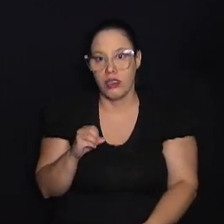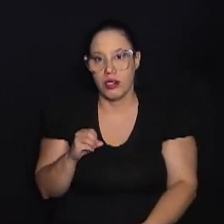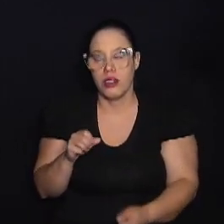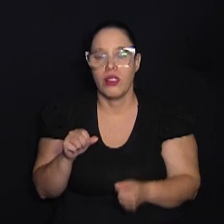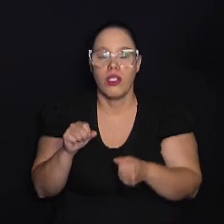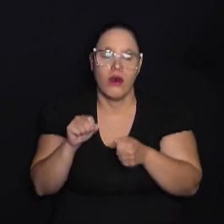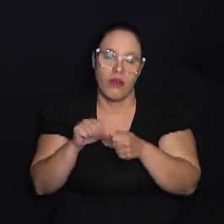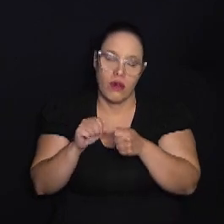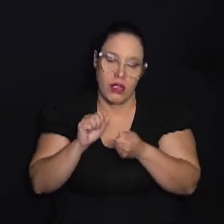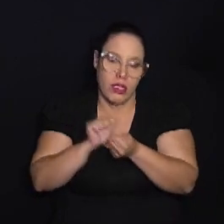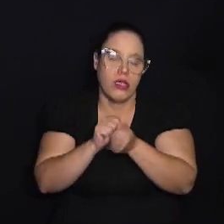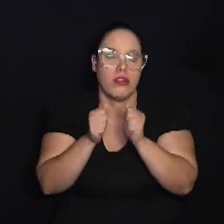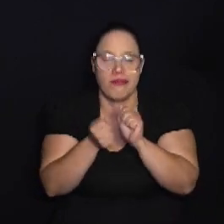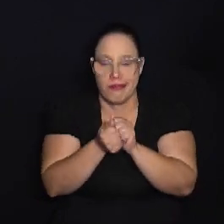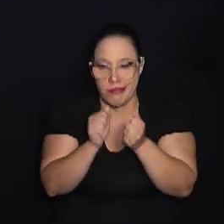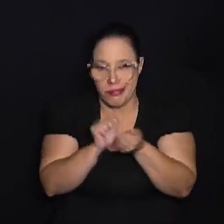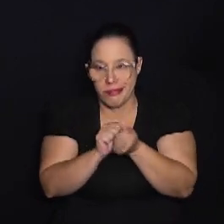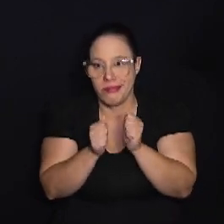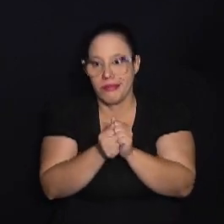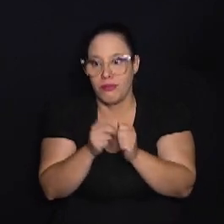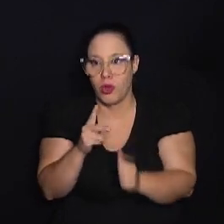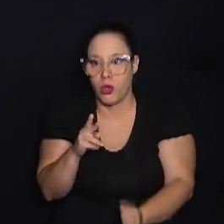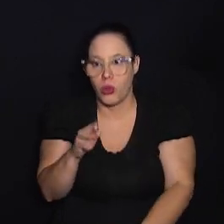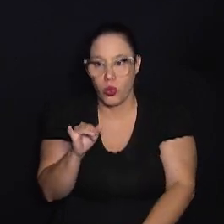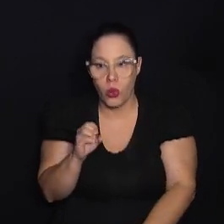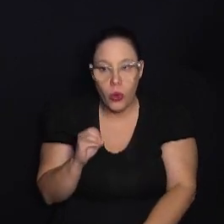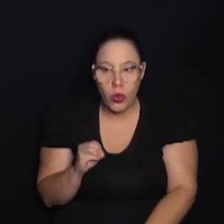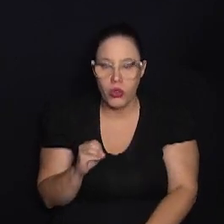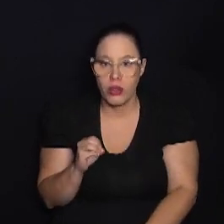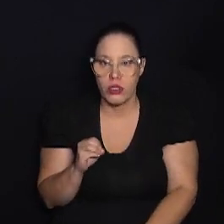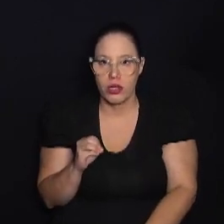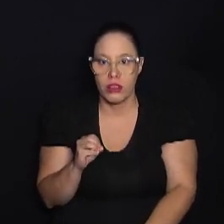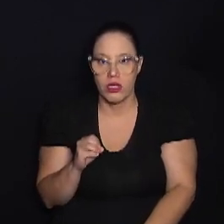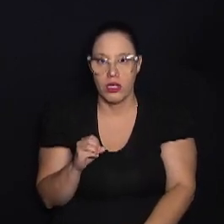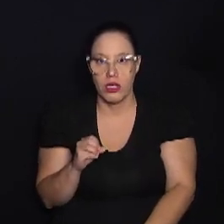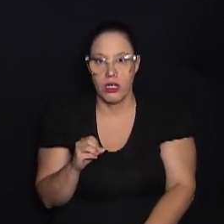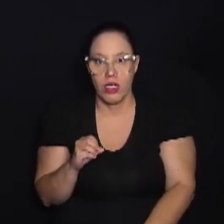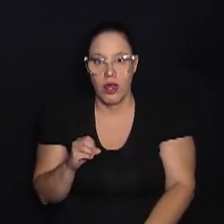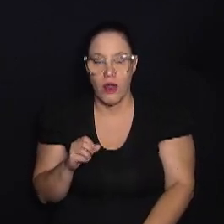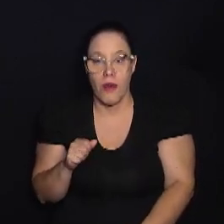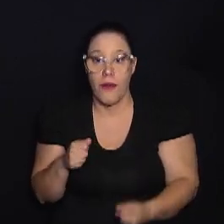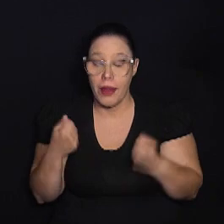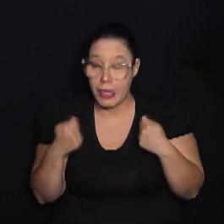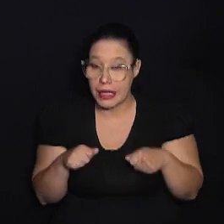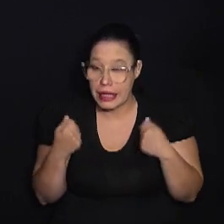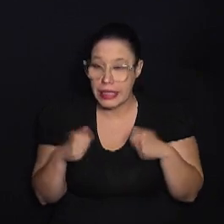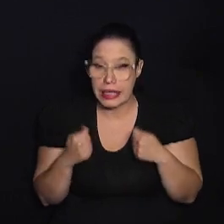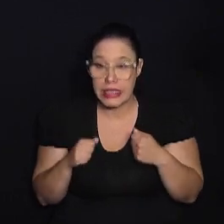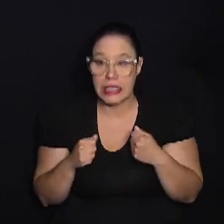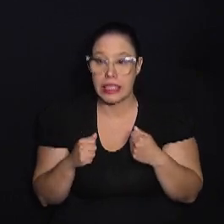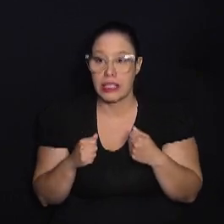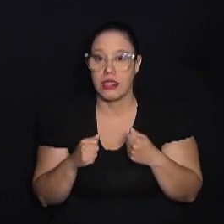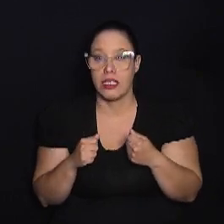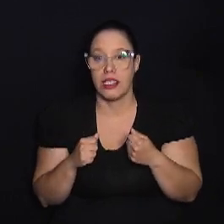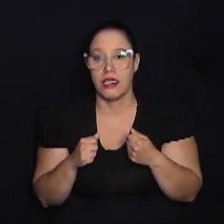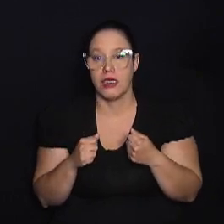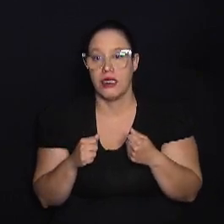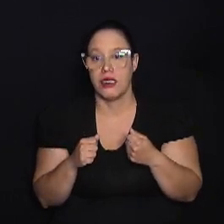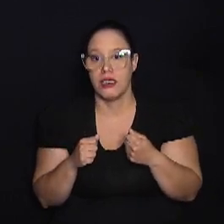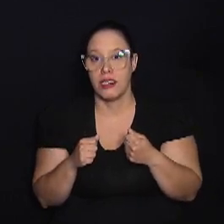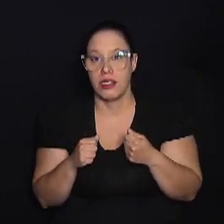adaptação até nos protocolos, porque é um paciente que vai precisar muito precocemente do auxílio, por exemplo, do nutricionista, vai precisar